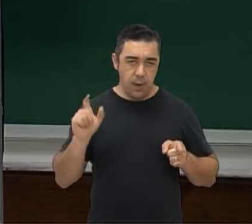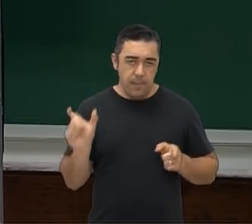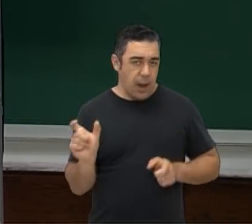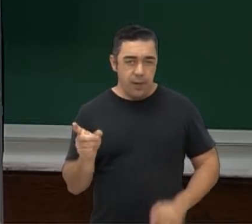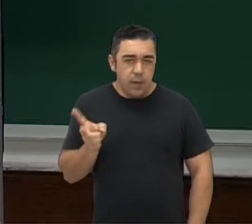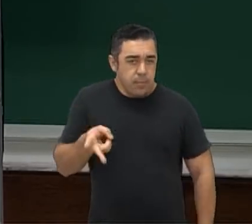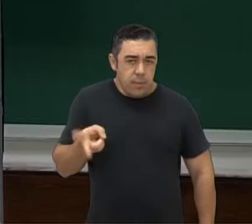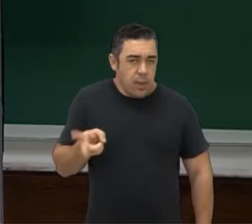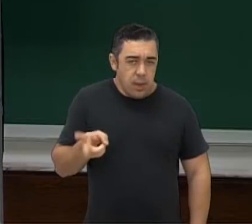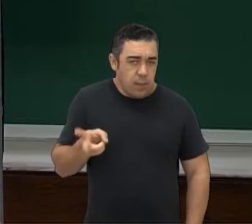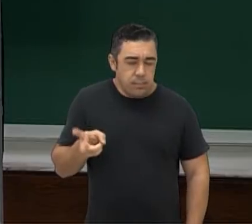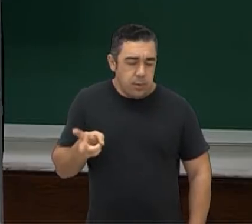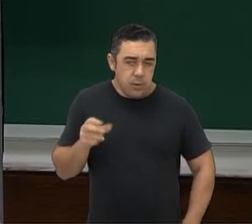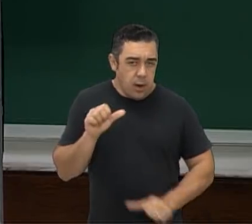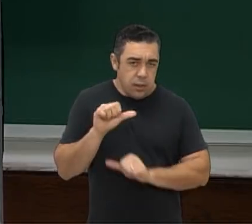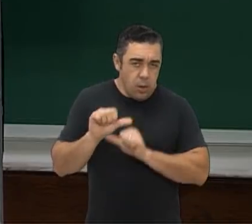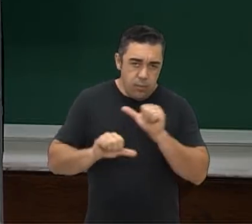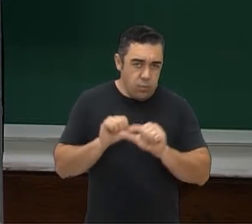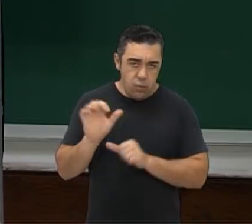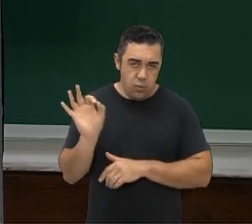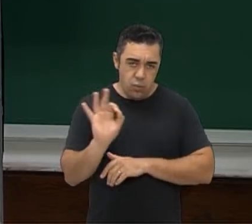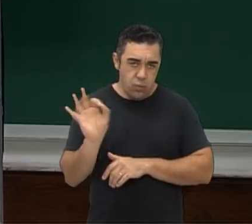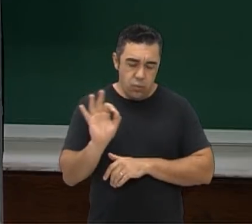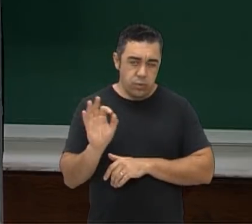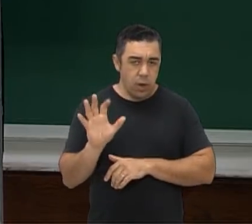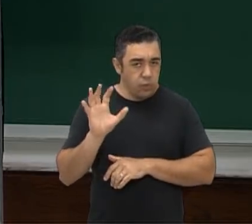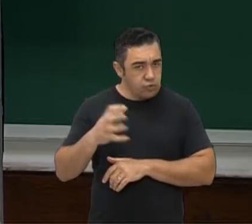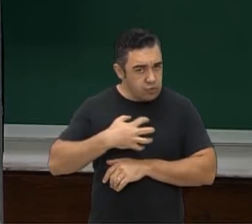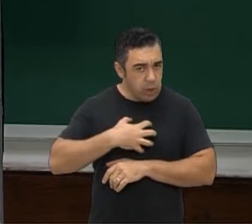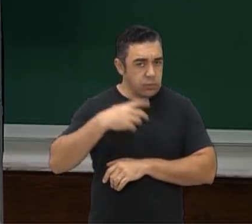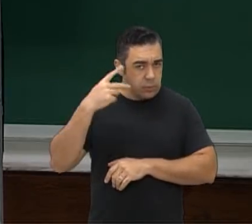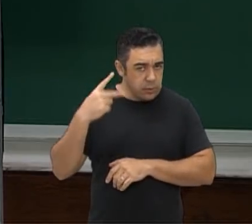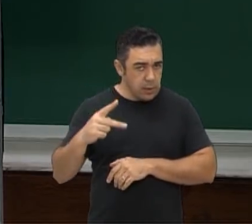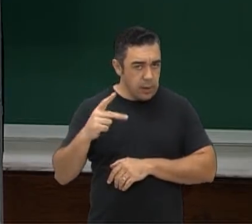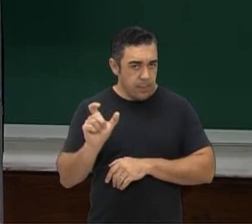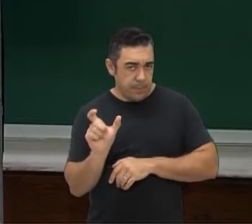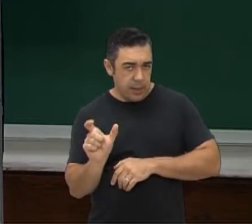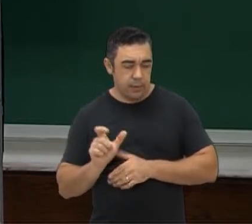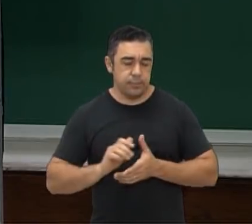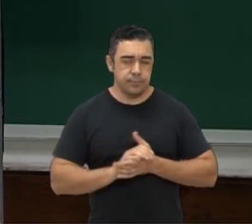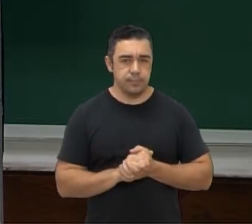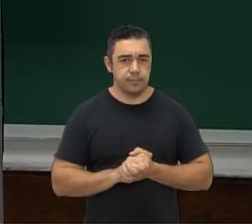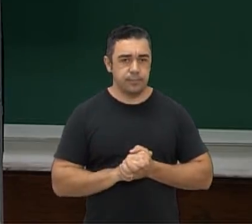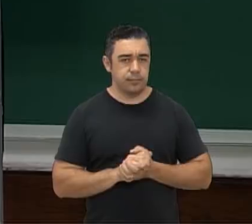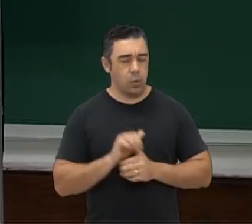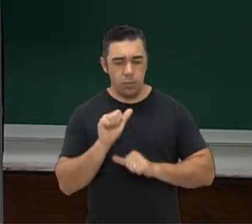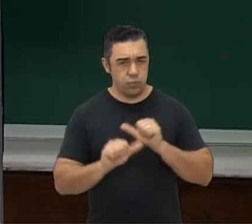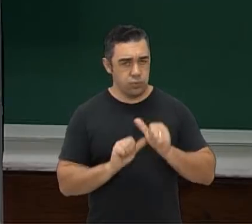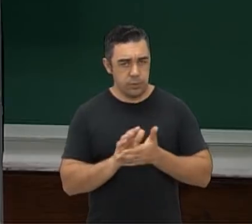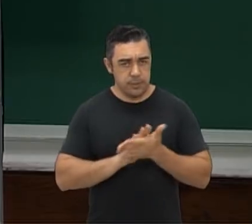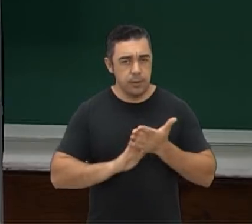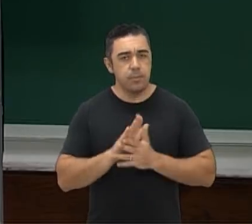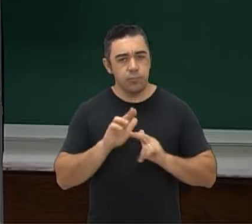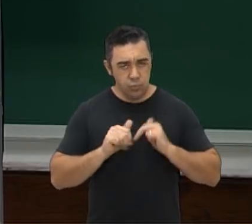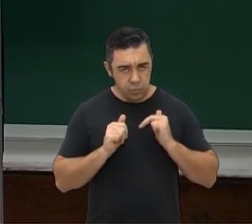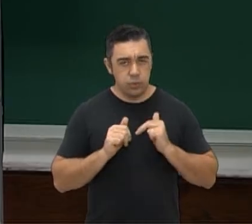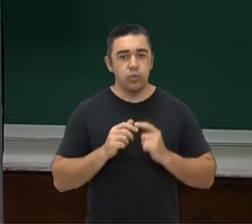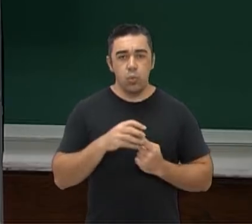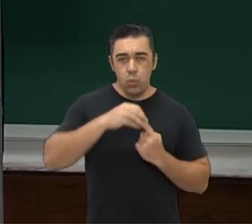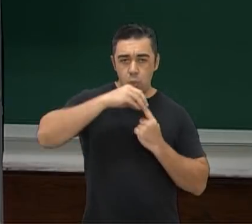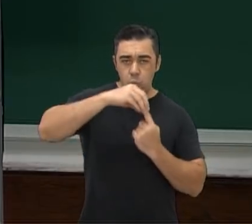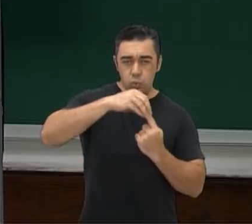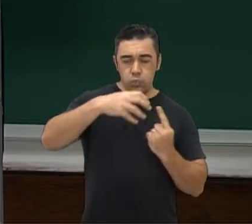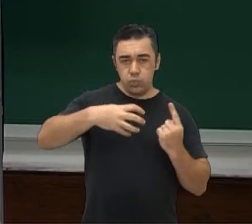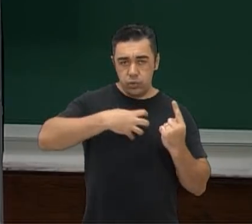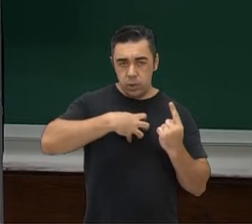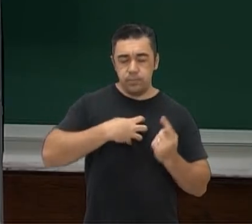a palavra indígena vai ser a mesma, tanto para homem quanto para mulher, ok? Então não muda, por isso que é uniforme, né? É um adjetivo de